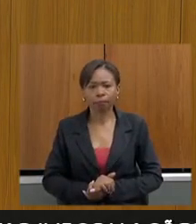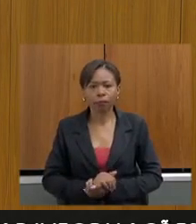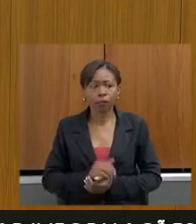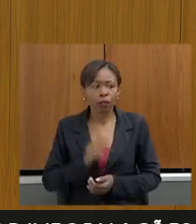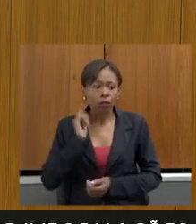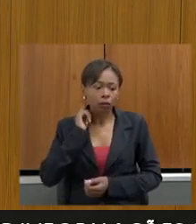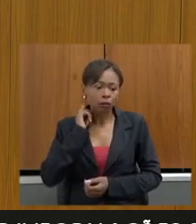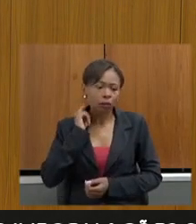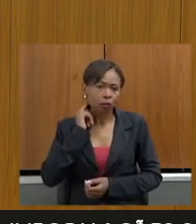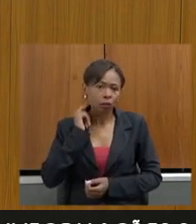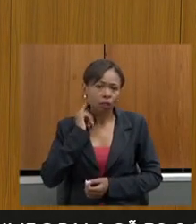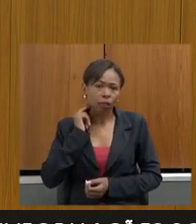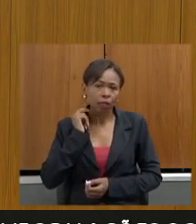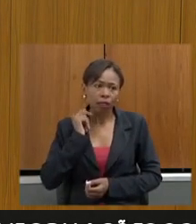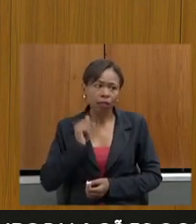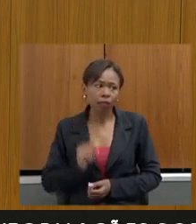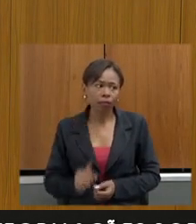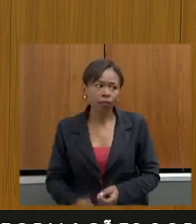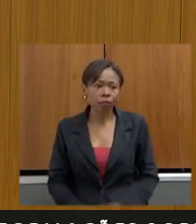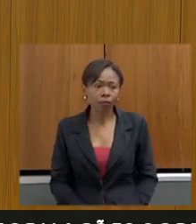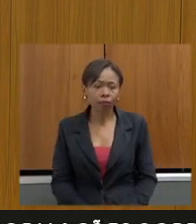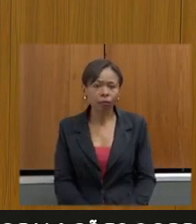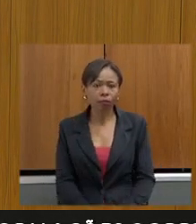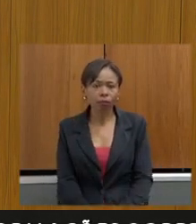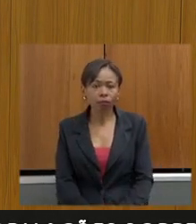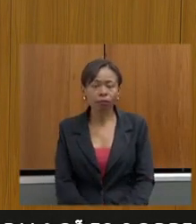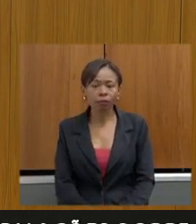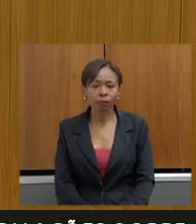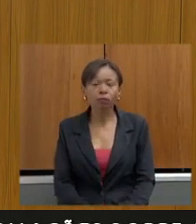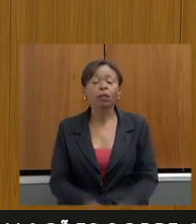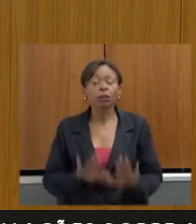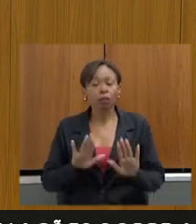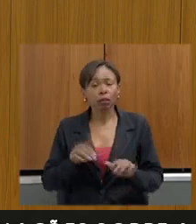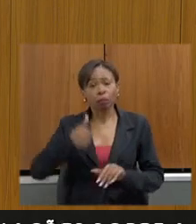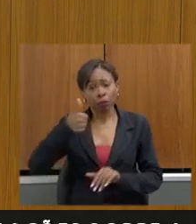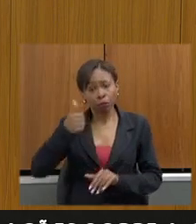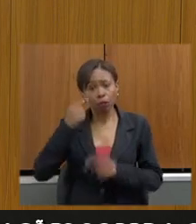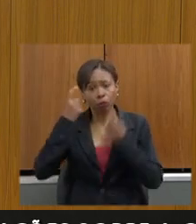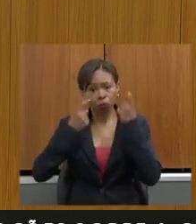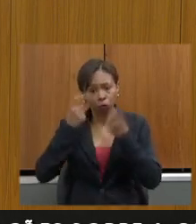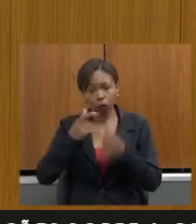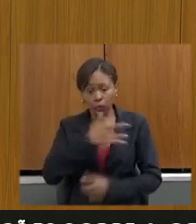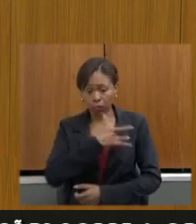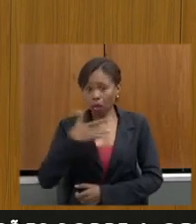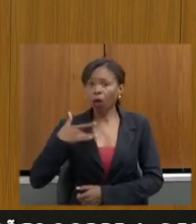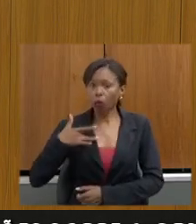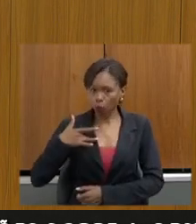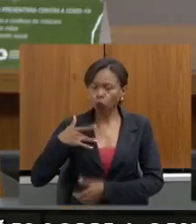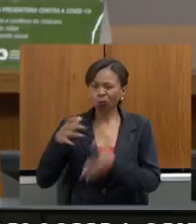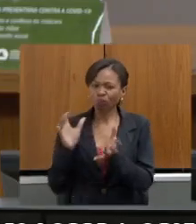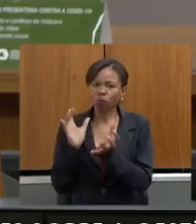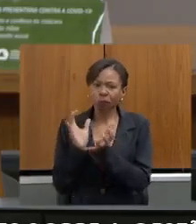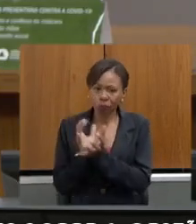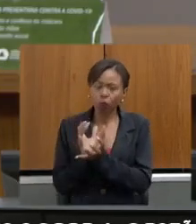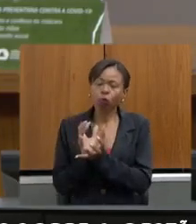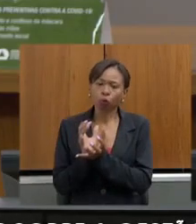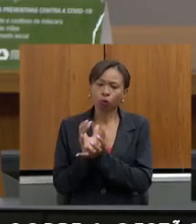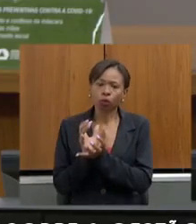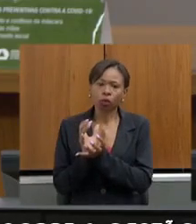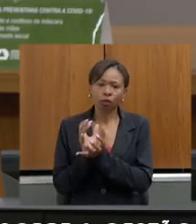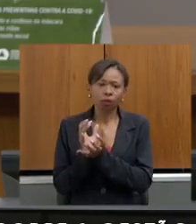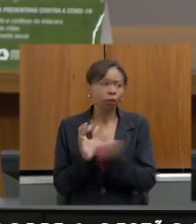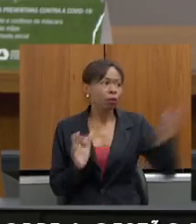indagação realmente a gente a preocupação nossa maior R4 Alpha né com a saúde da Tropa Então a gente tem essa essa a gente tem uma diretoria específica